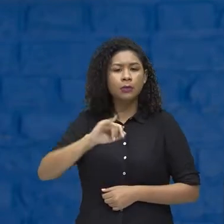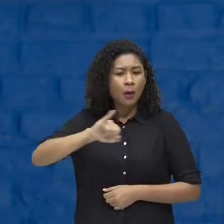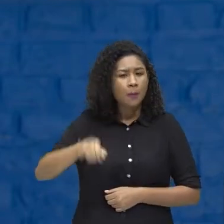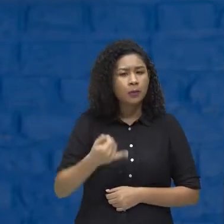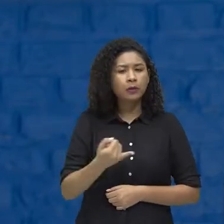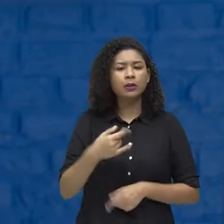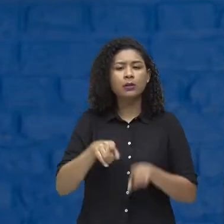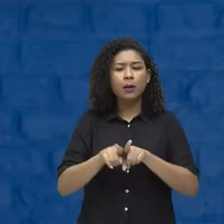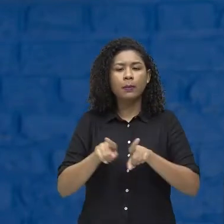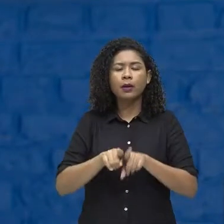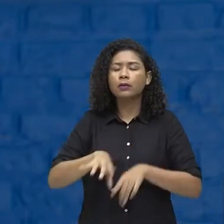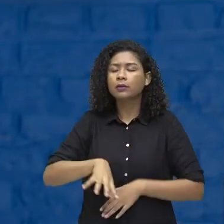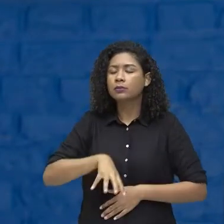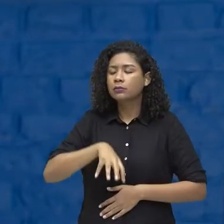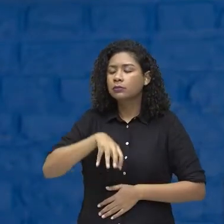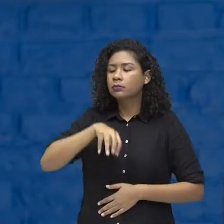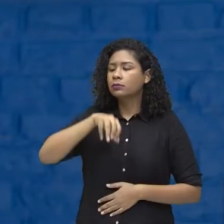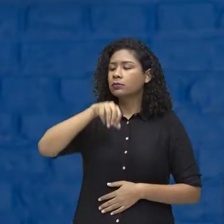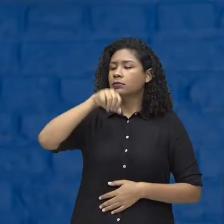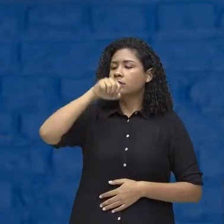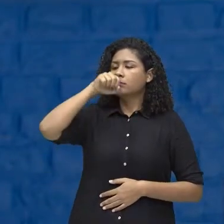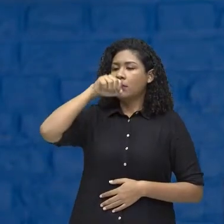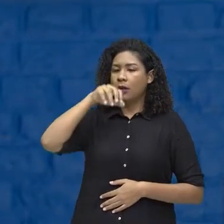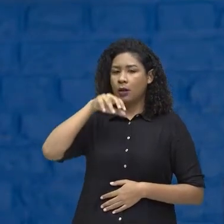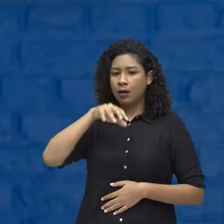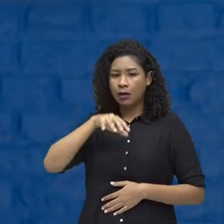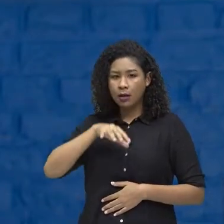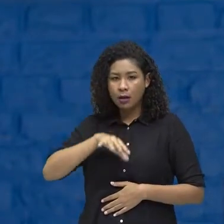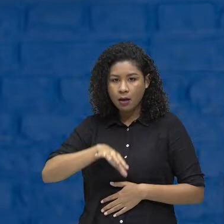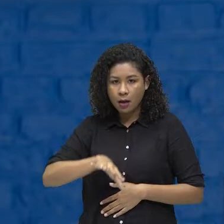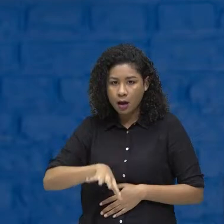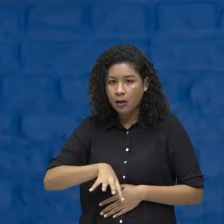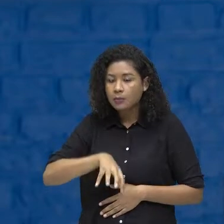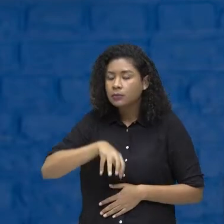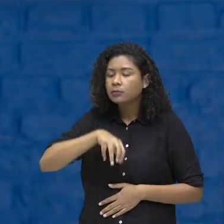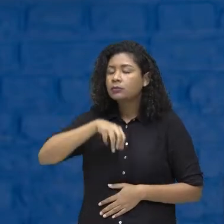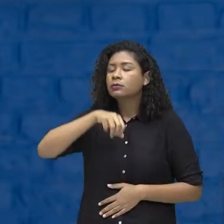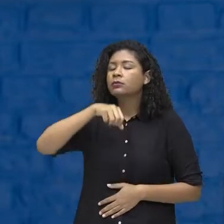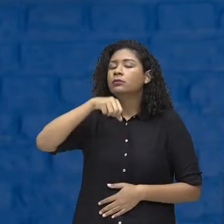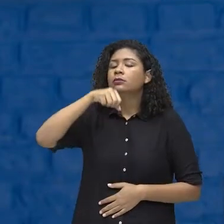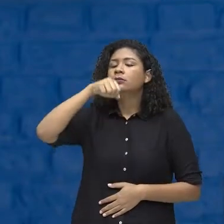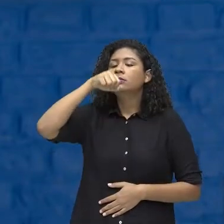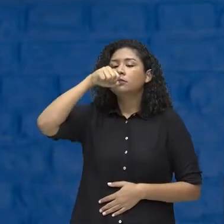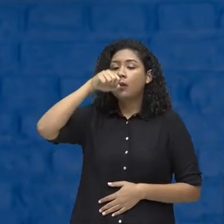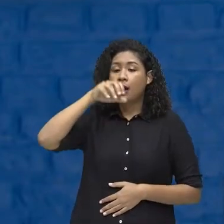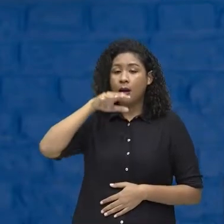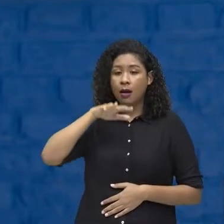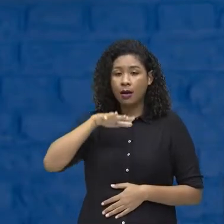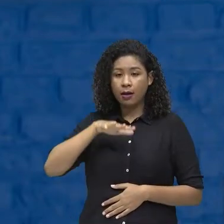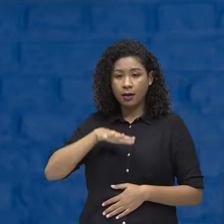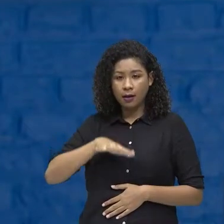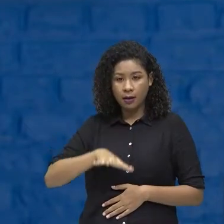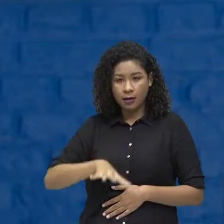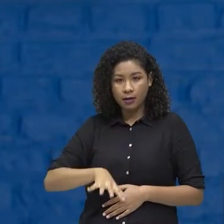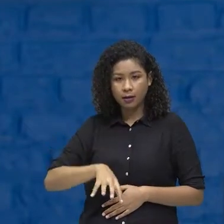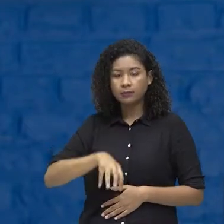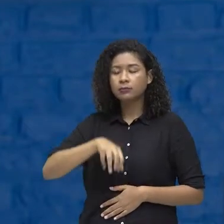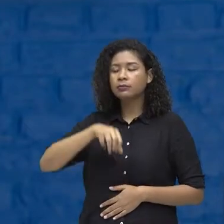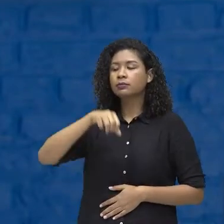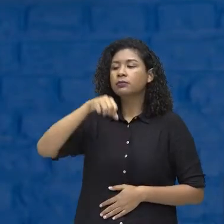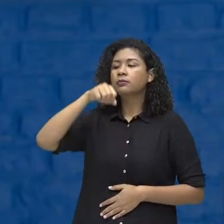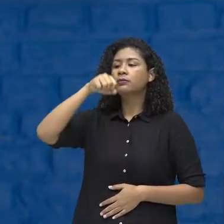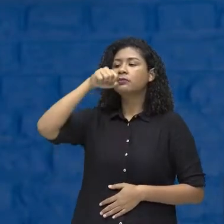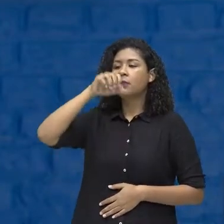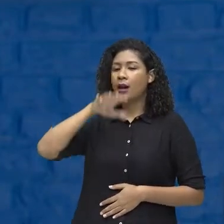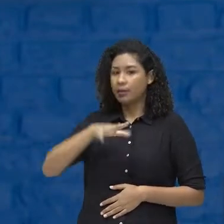respirando lentamente, profundamente, puxando o ar pelas narinas, né? Inspirando. Vamos lá